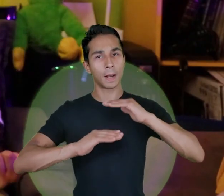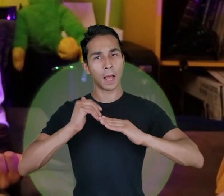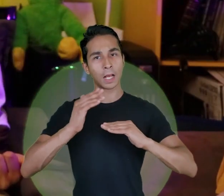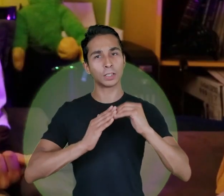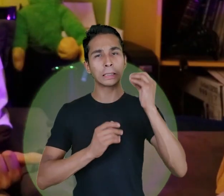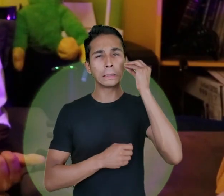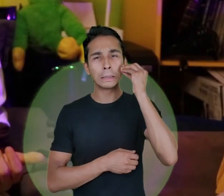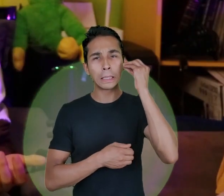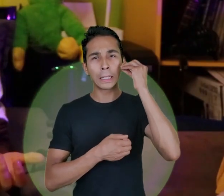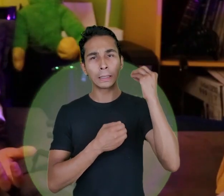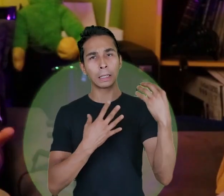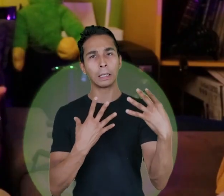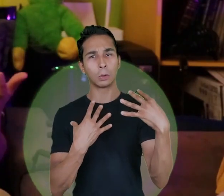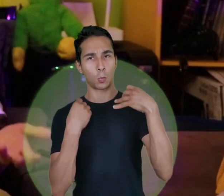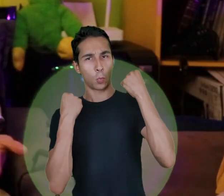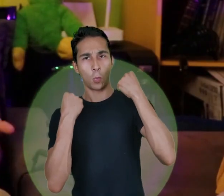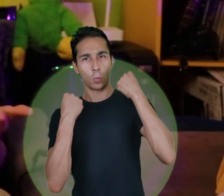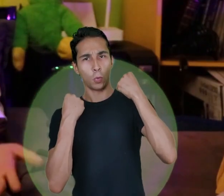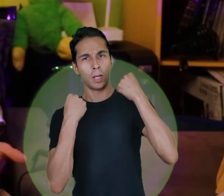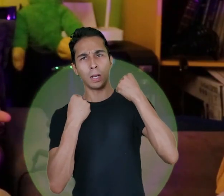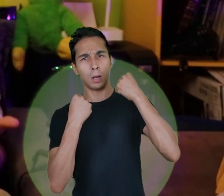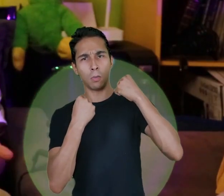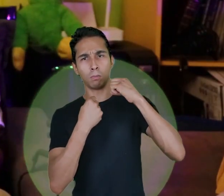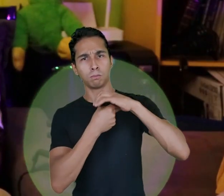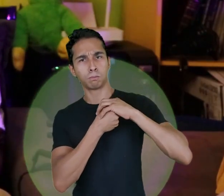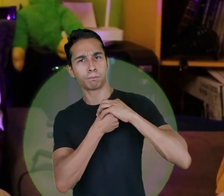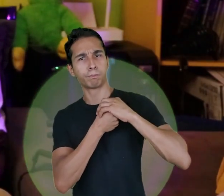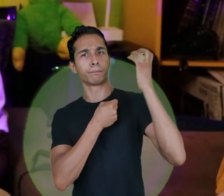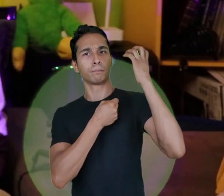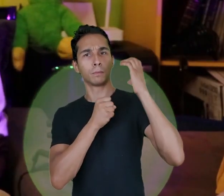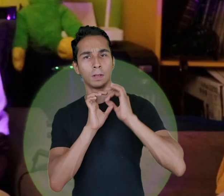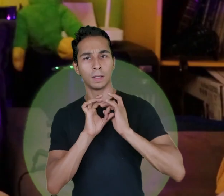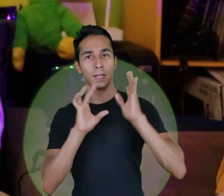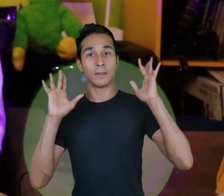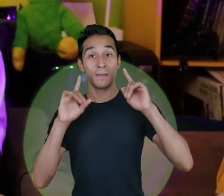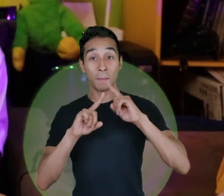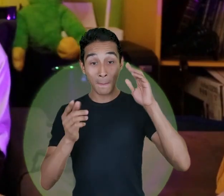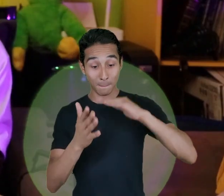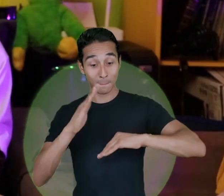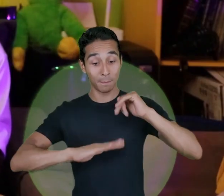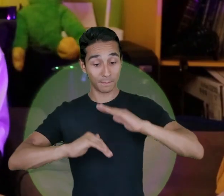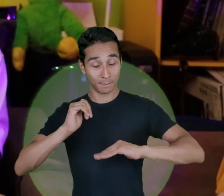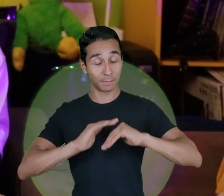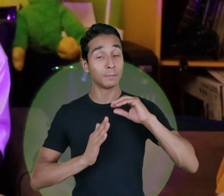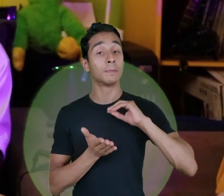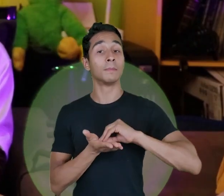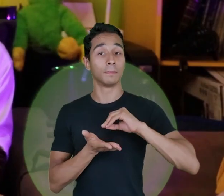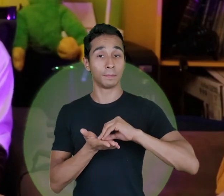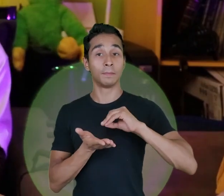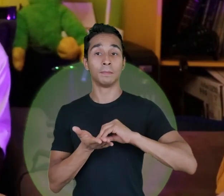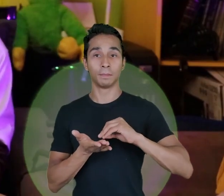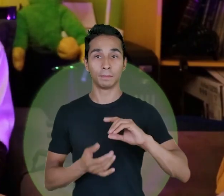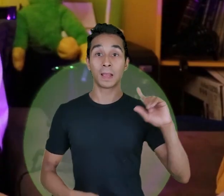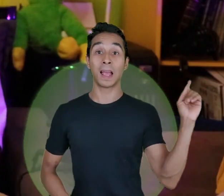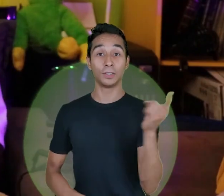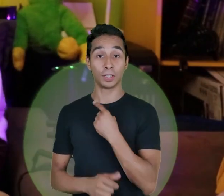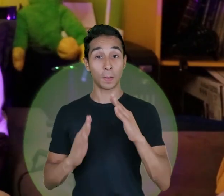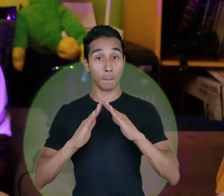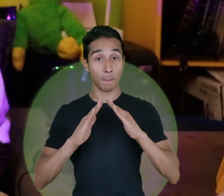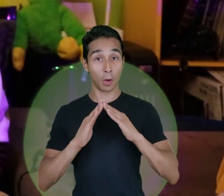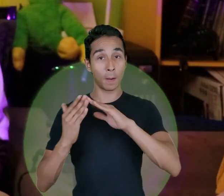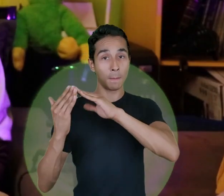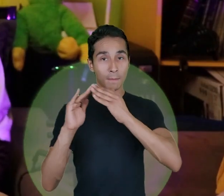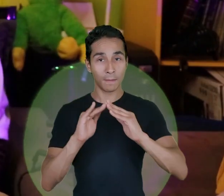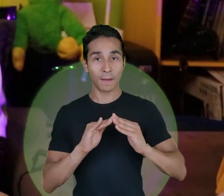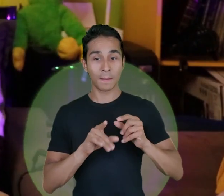né, só que na prática a gente não vê isso de fato acontecendo. Então a gente, enquanto periferia, a gente tem que se fortalecer. Então é